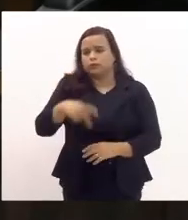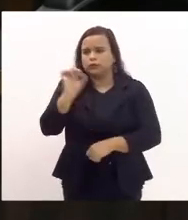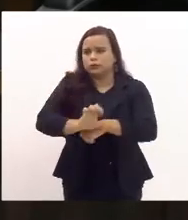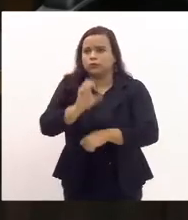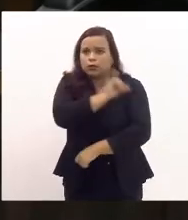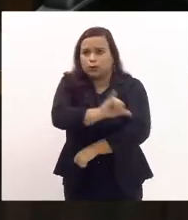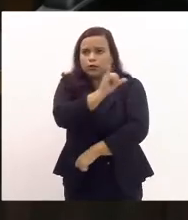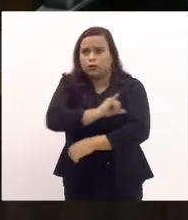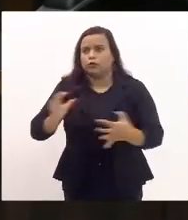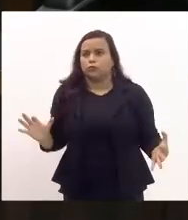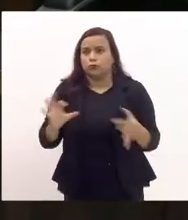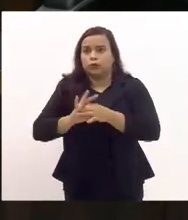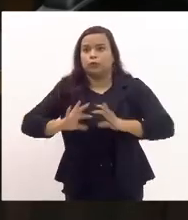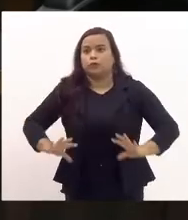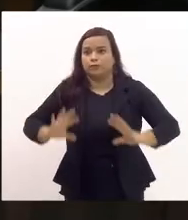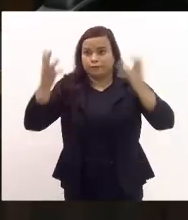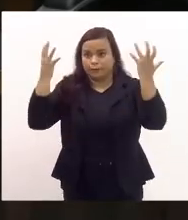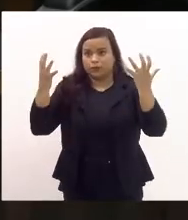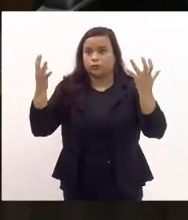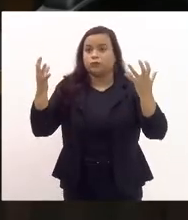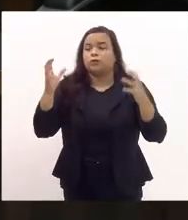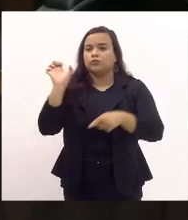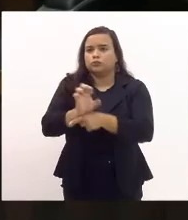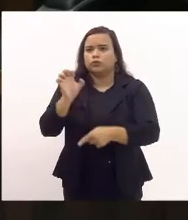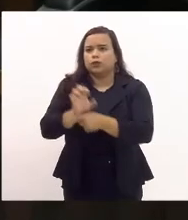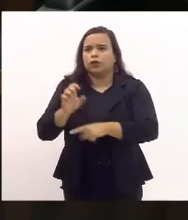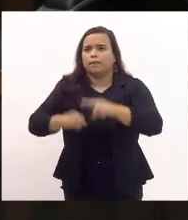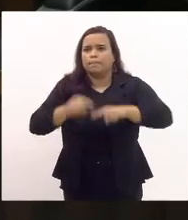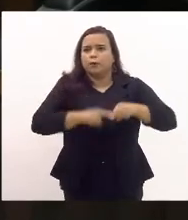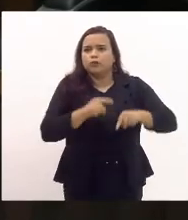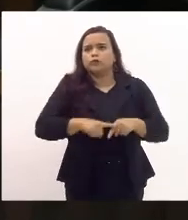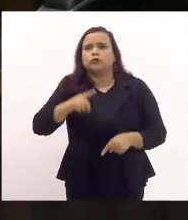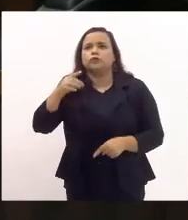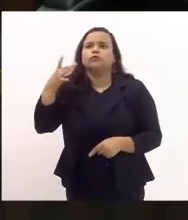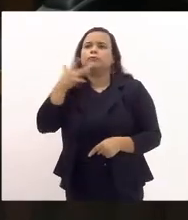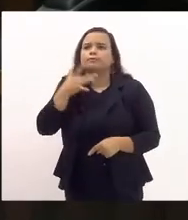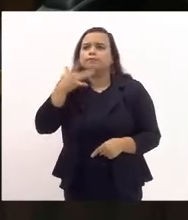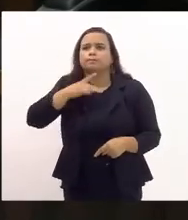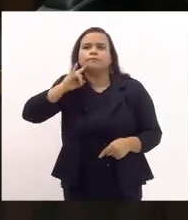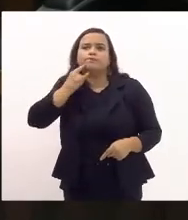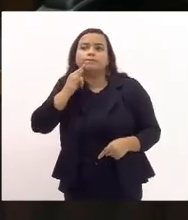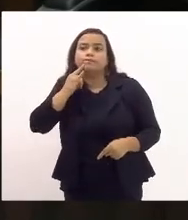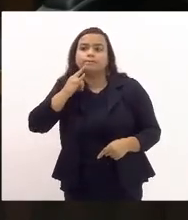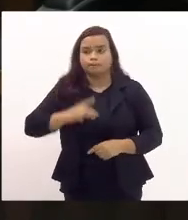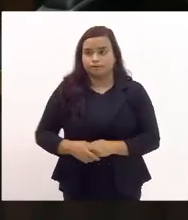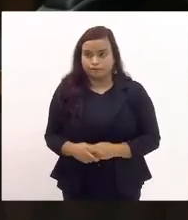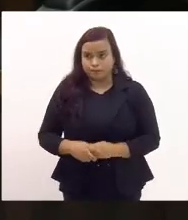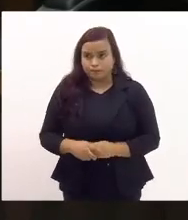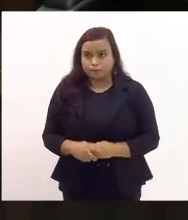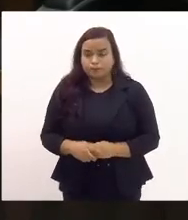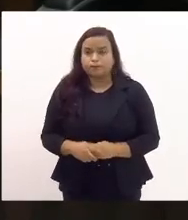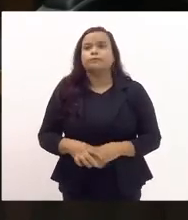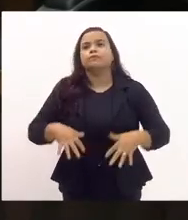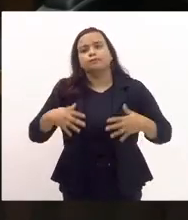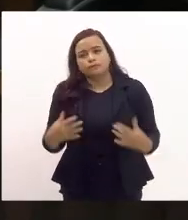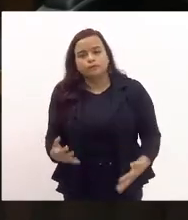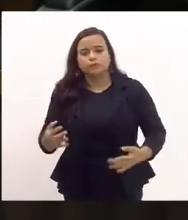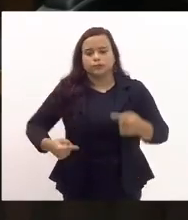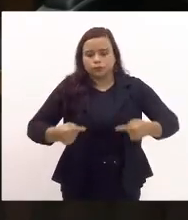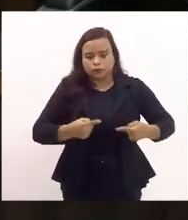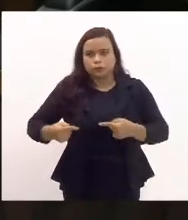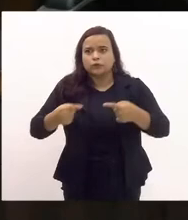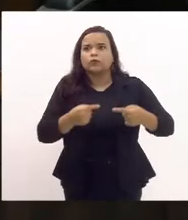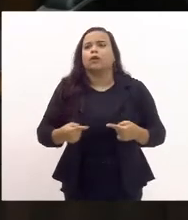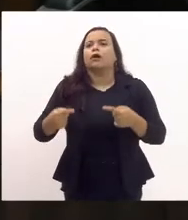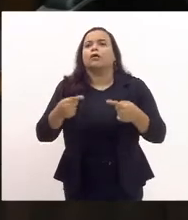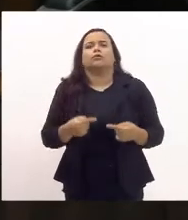para incluir o festival Estadual dos produtos e apreciadores da cachaça em discussão na venda de querer discutir